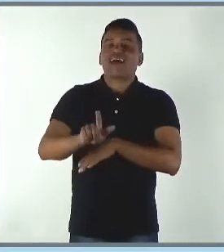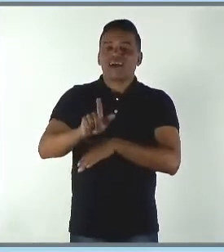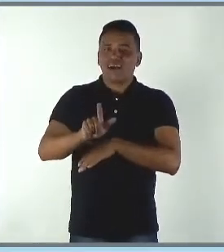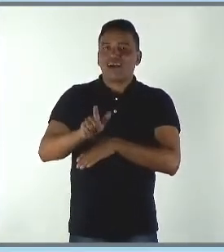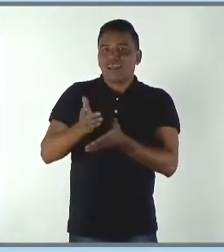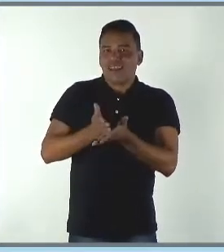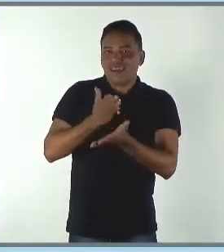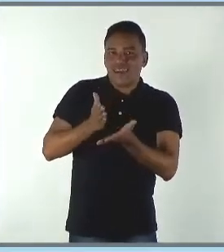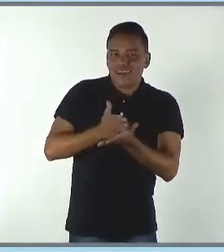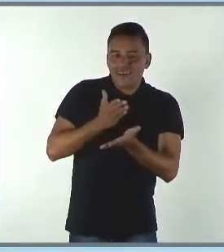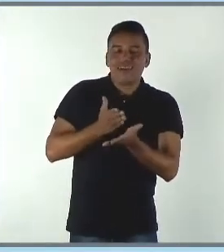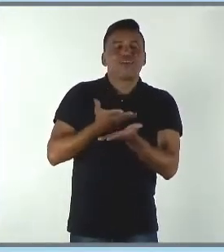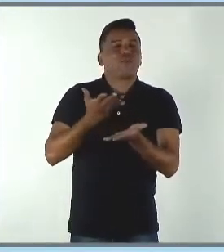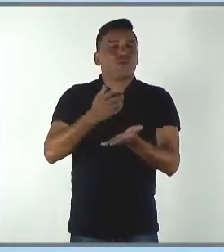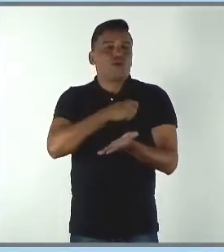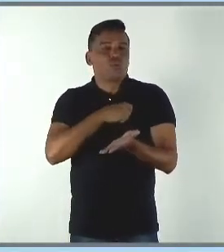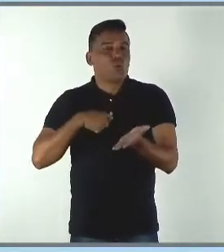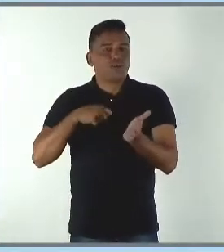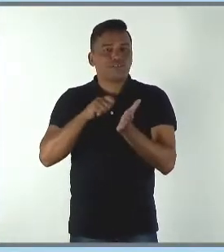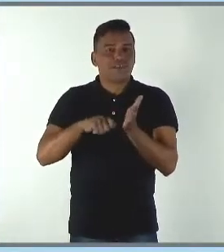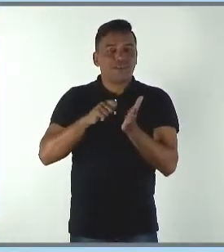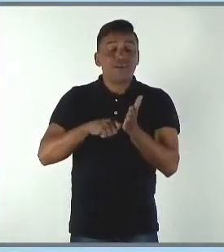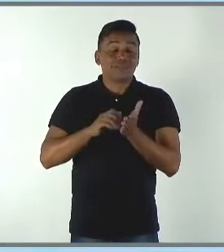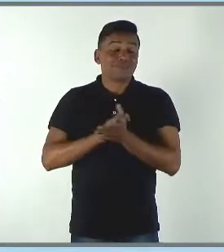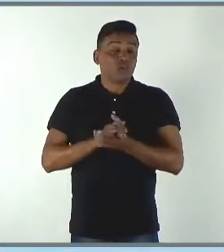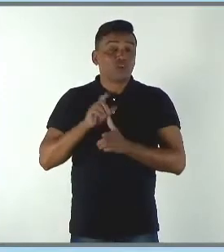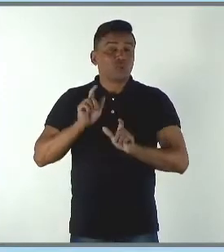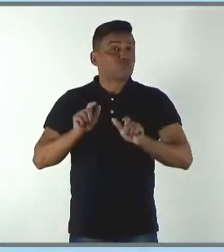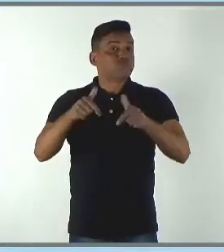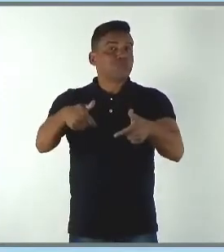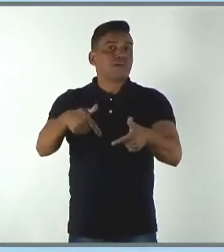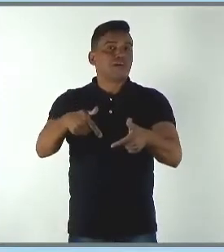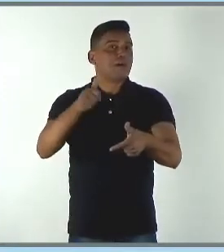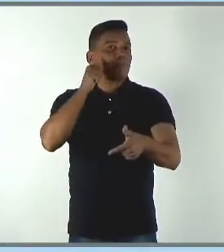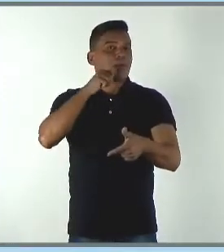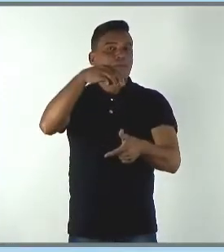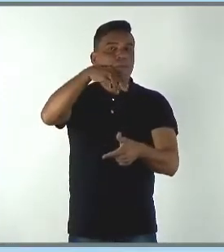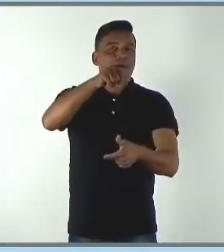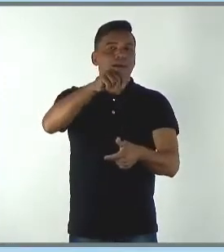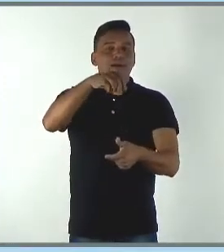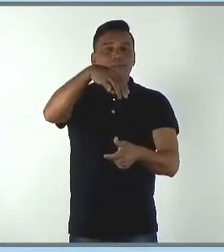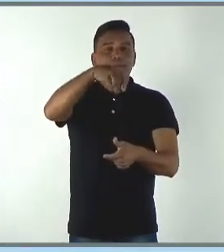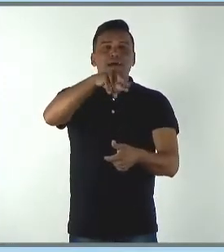aventura pessoal, terá movido a Maria Mazzarello como moverá outras editoras hoje.